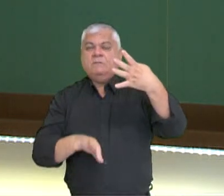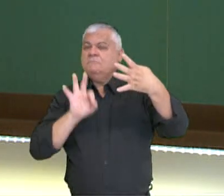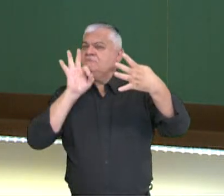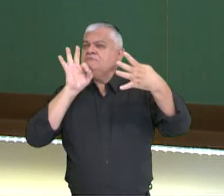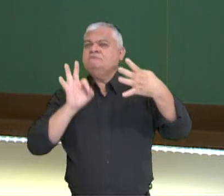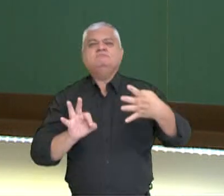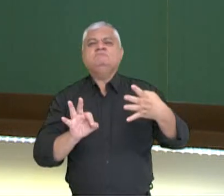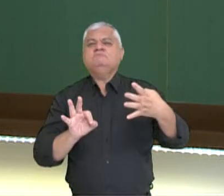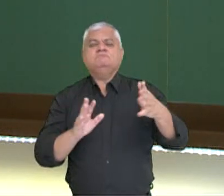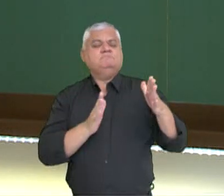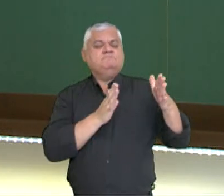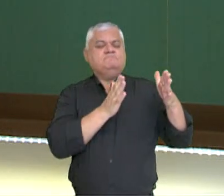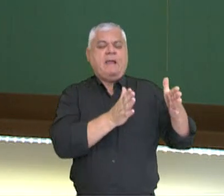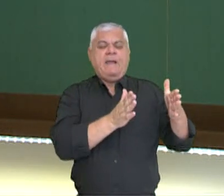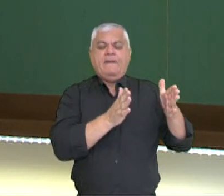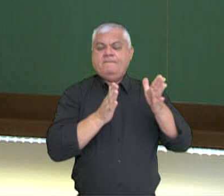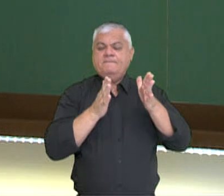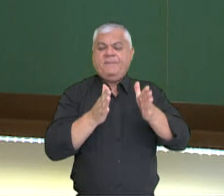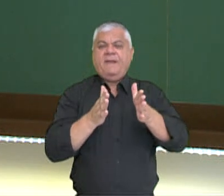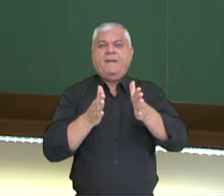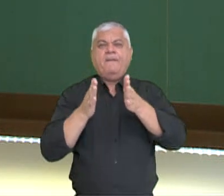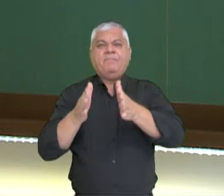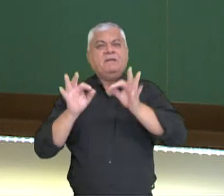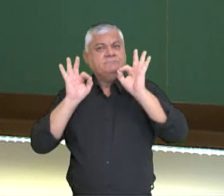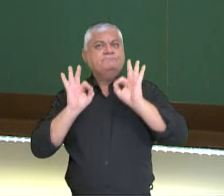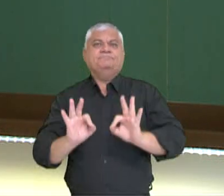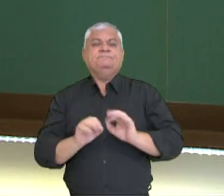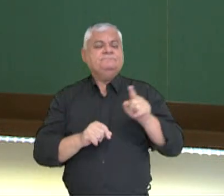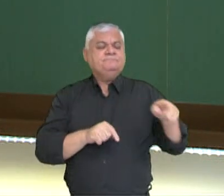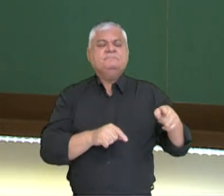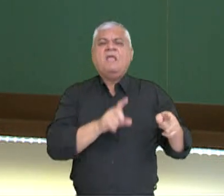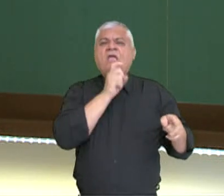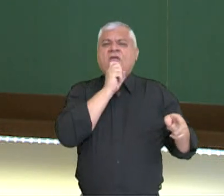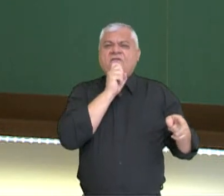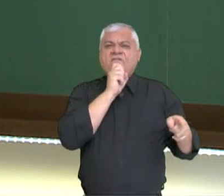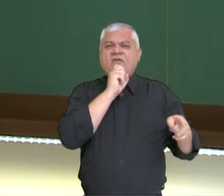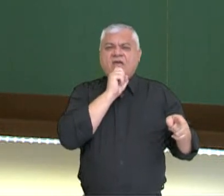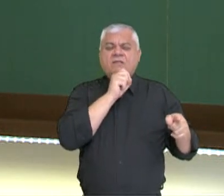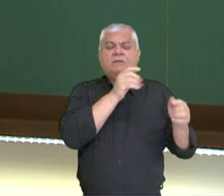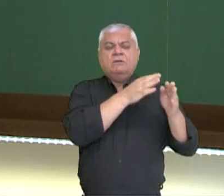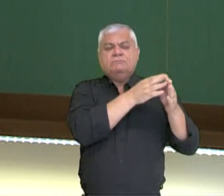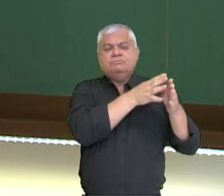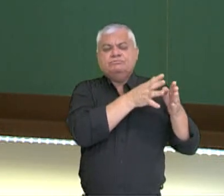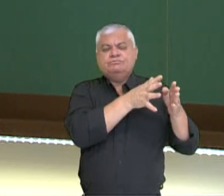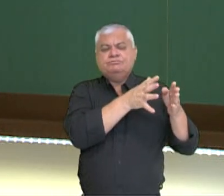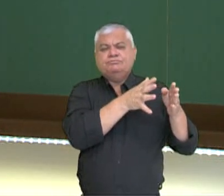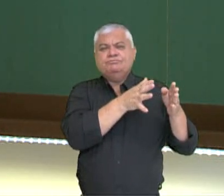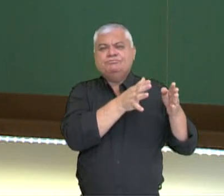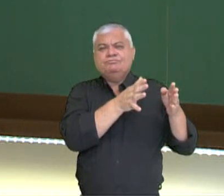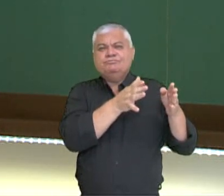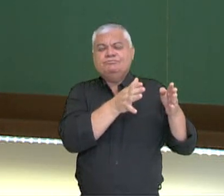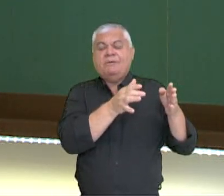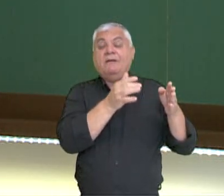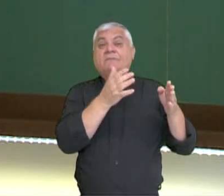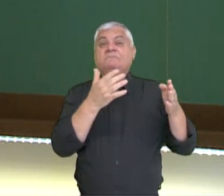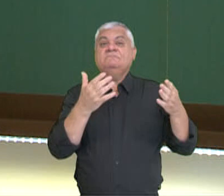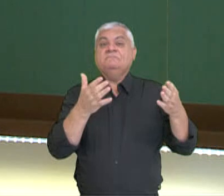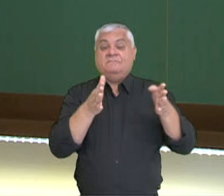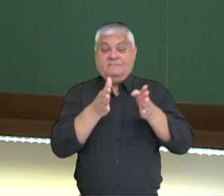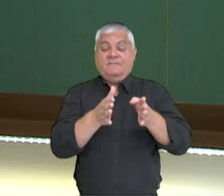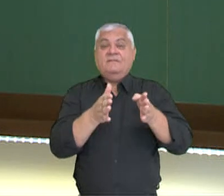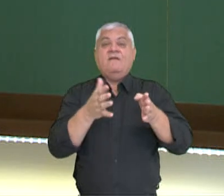definidas, bem marcadas. Você sabe exatamente quando é o inverno, a primavera, o verão, o outono. Por quê? Porque